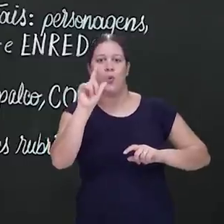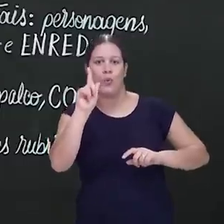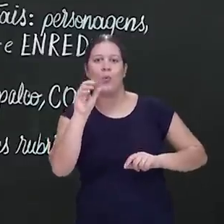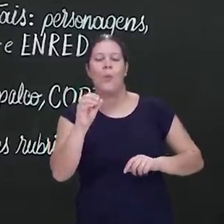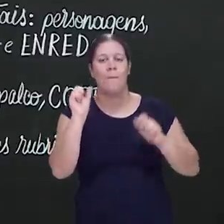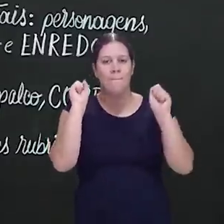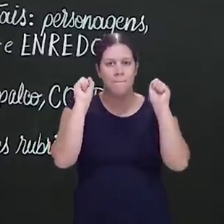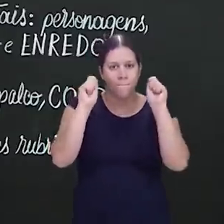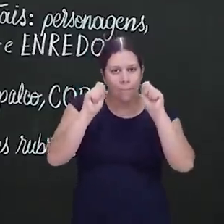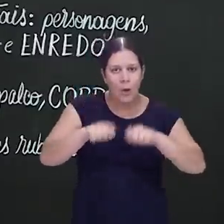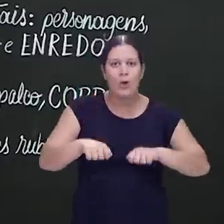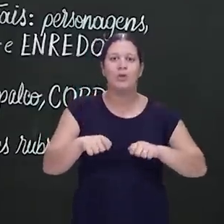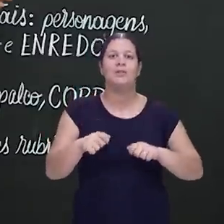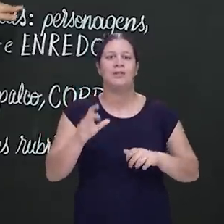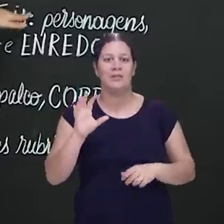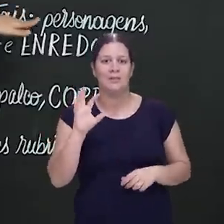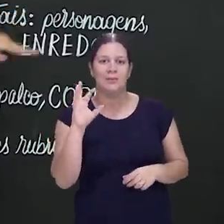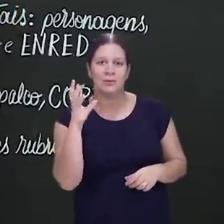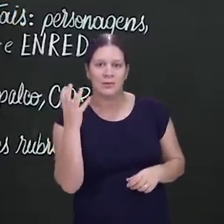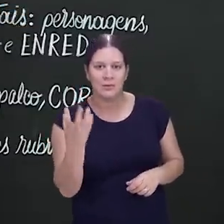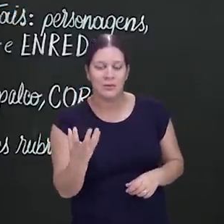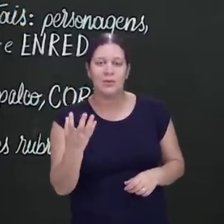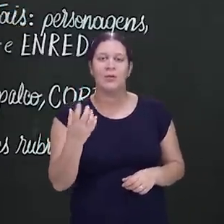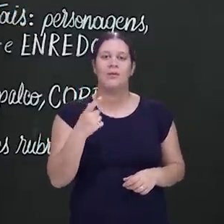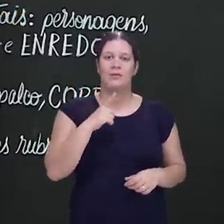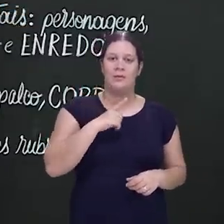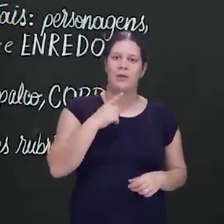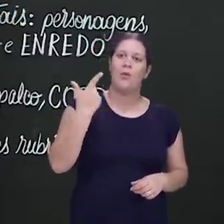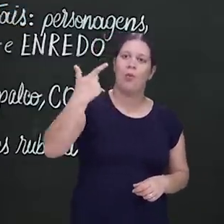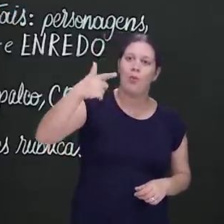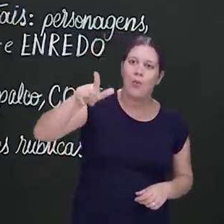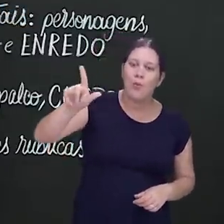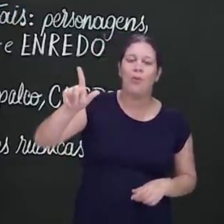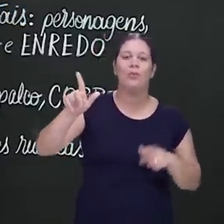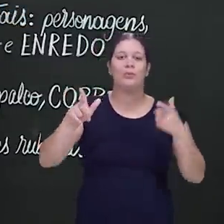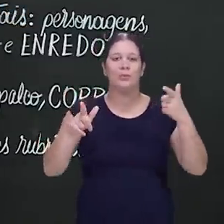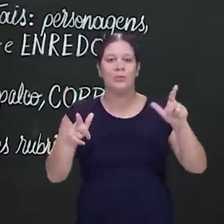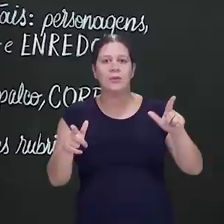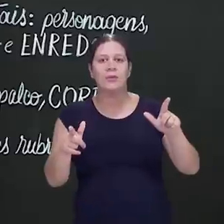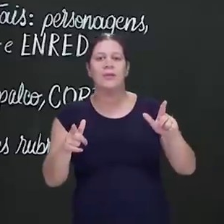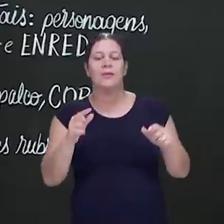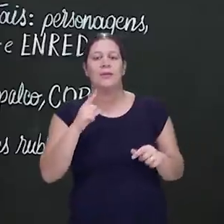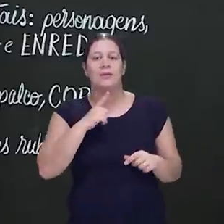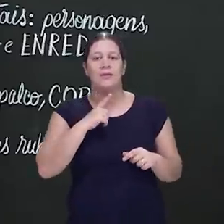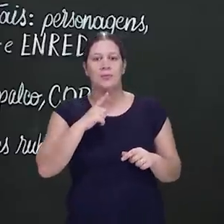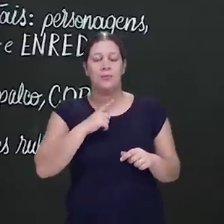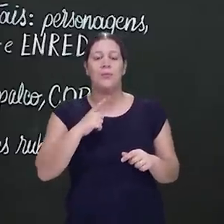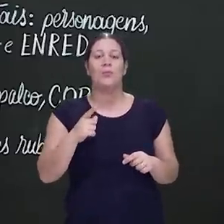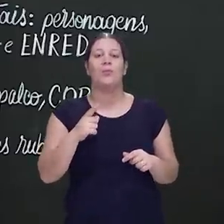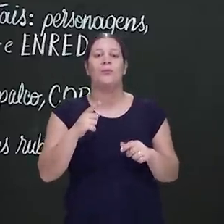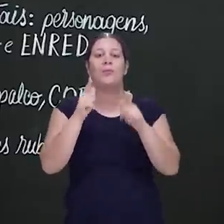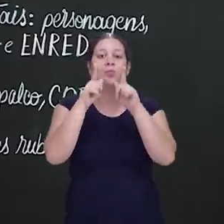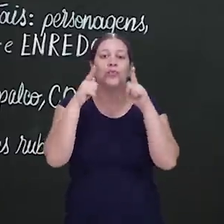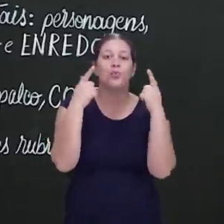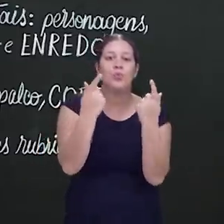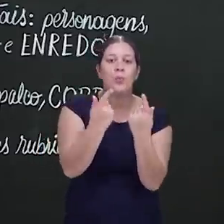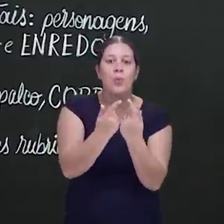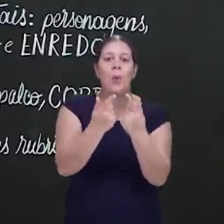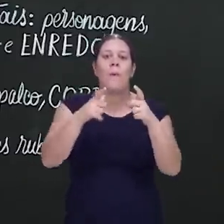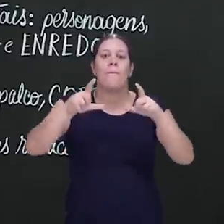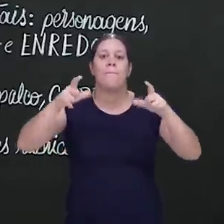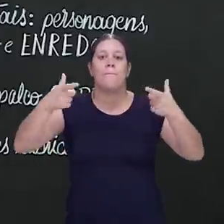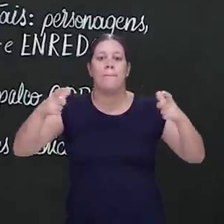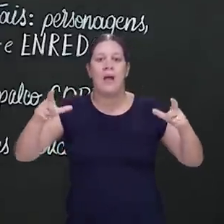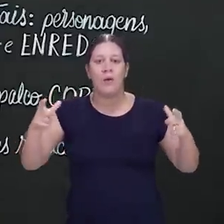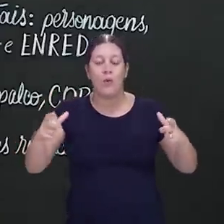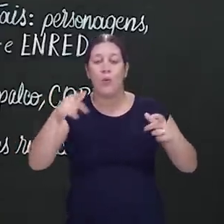acontecer. Mas, basicamente, além de um, eu devo ter outros. A maior parte das encenações é composta por um elenco um pouco maior.